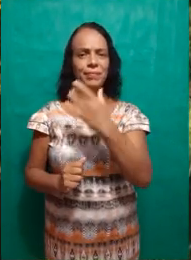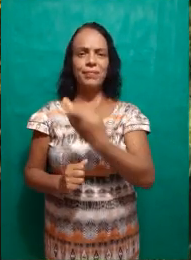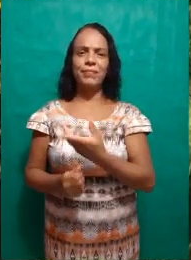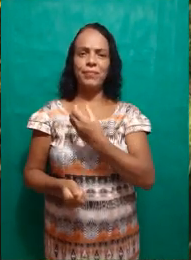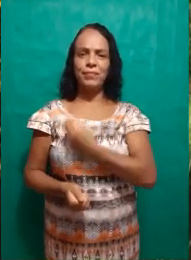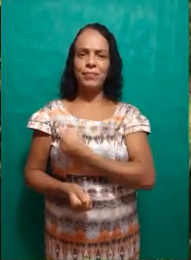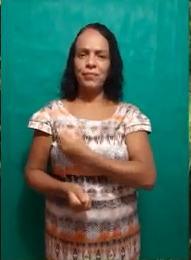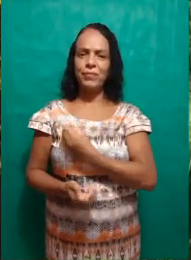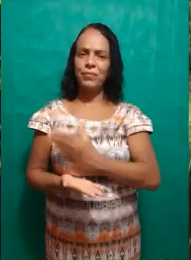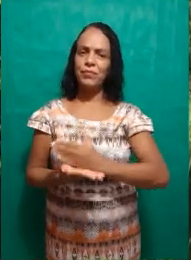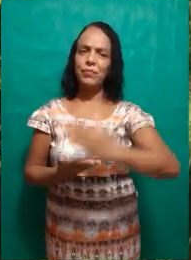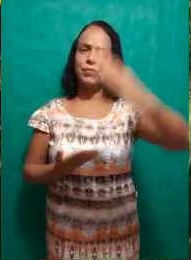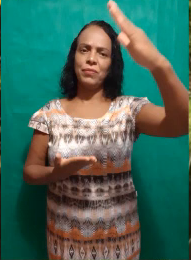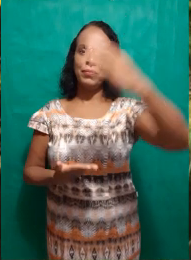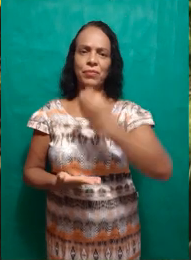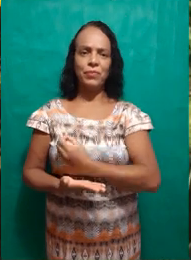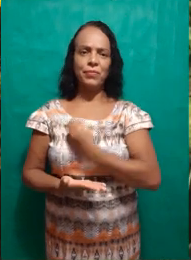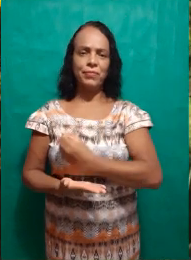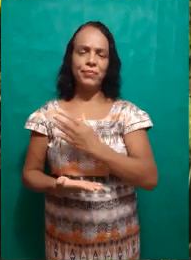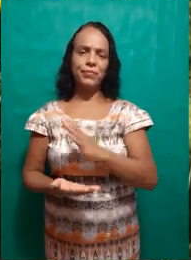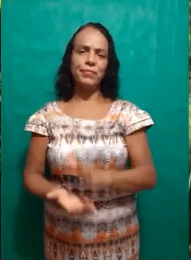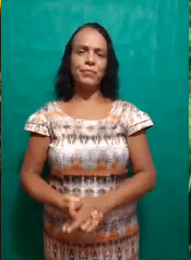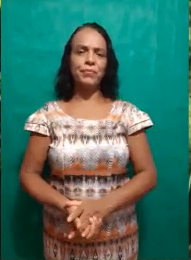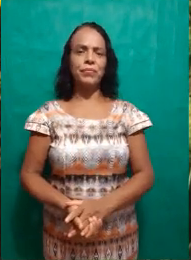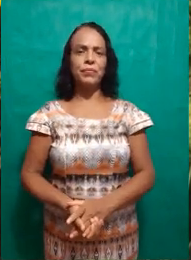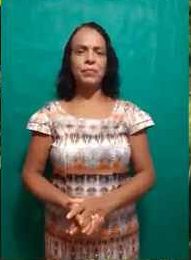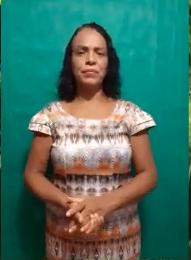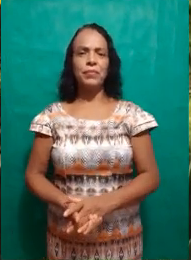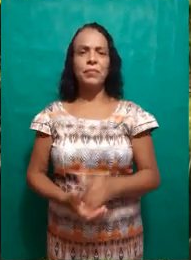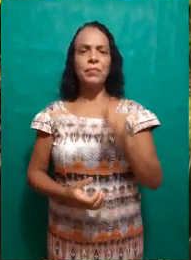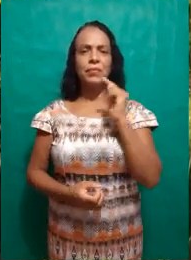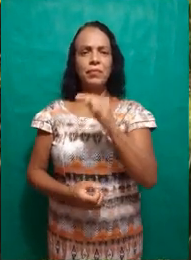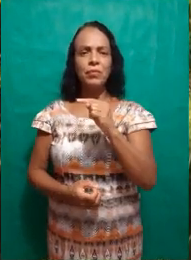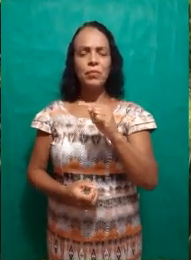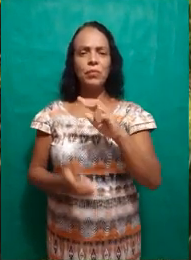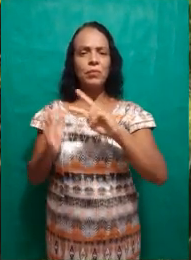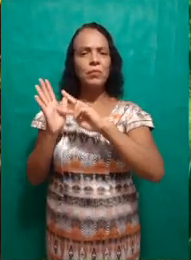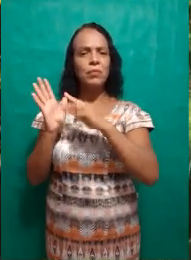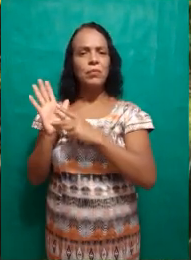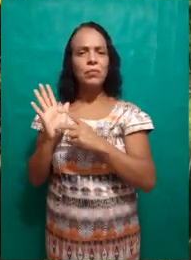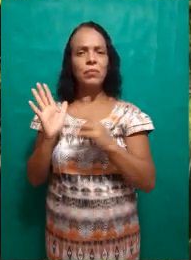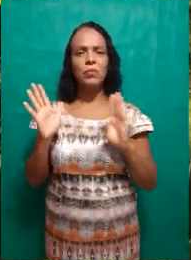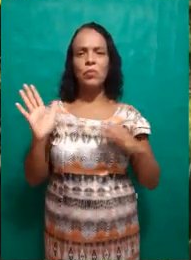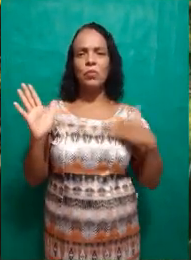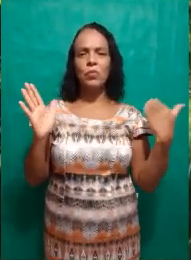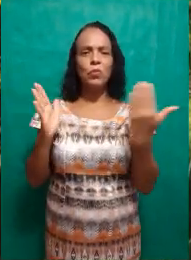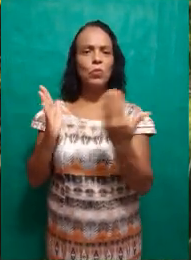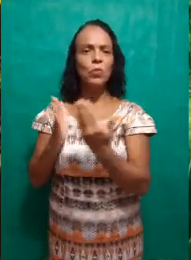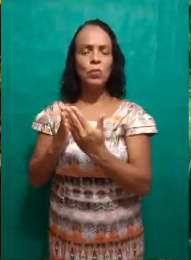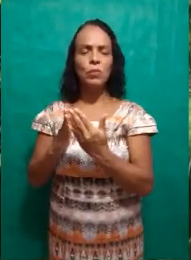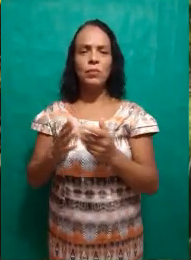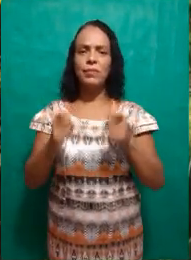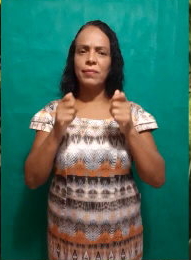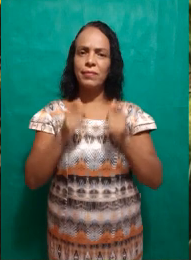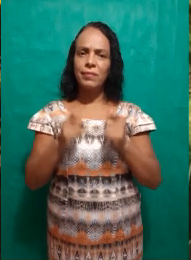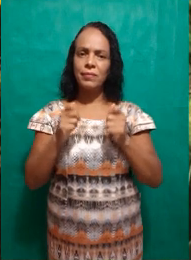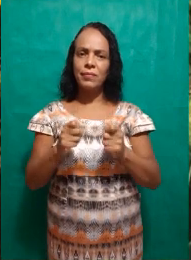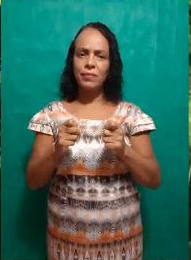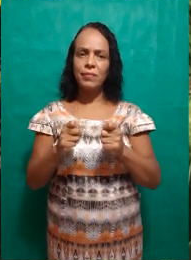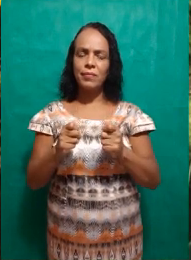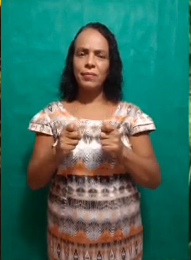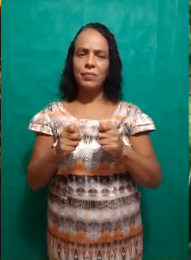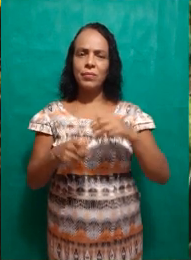subsistência. E isso inclui que a gente afirme ser o